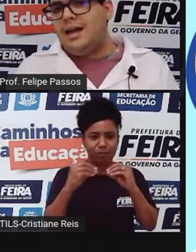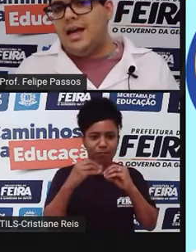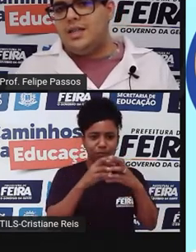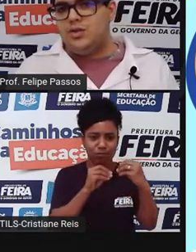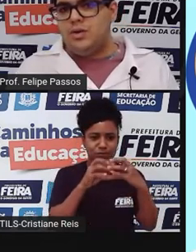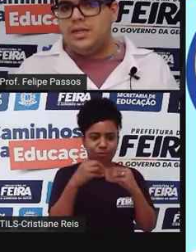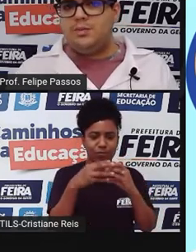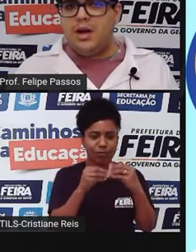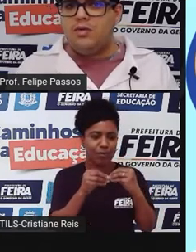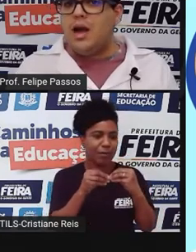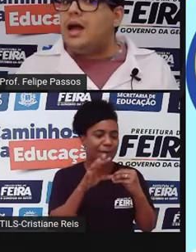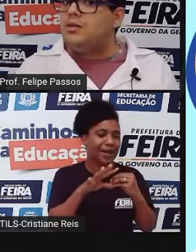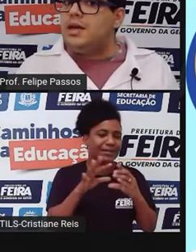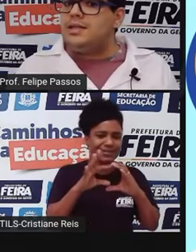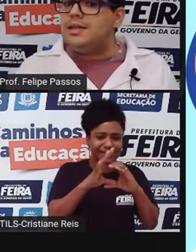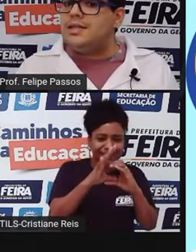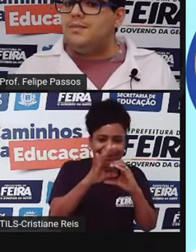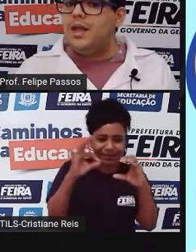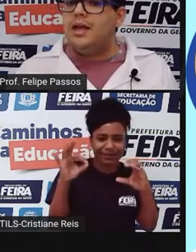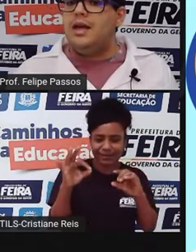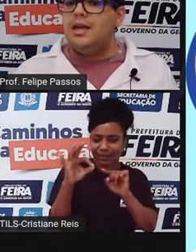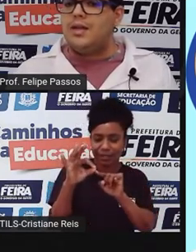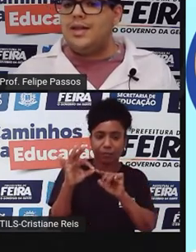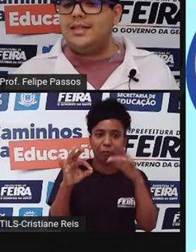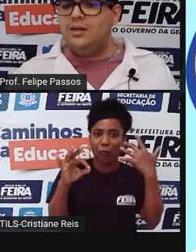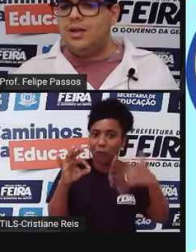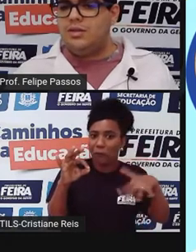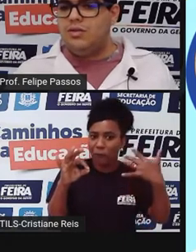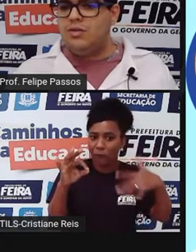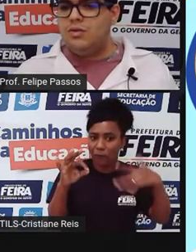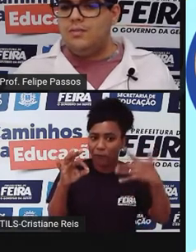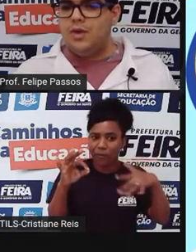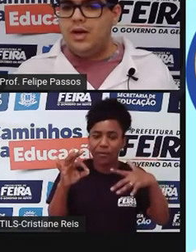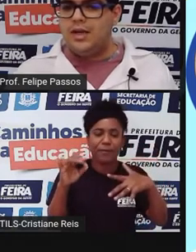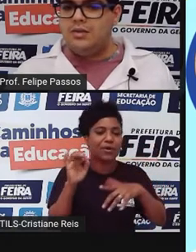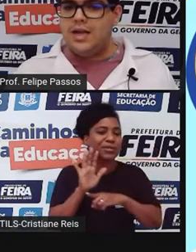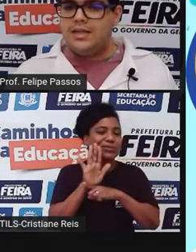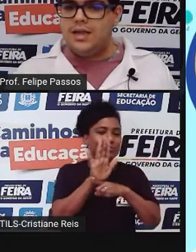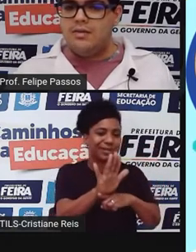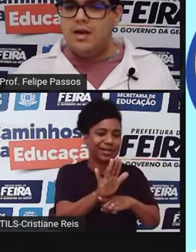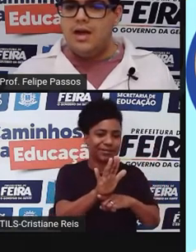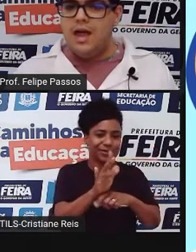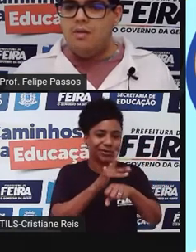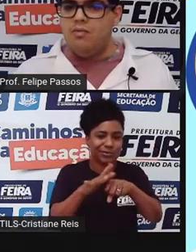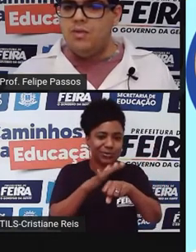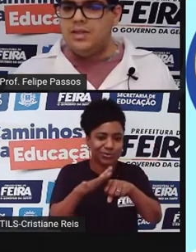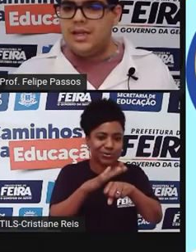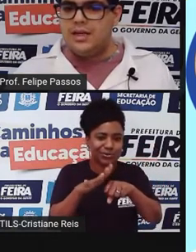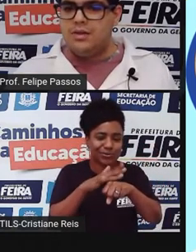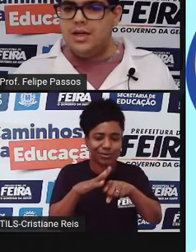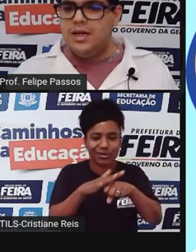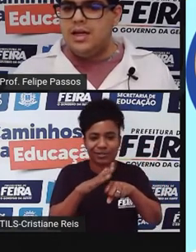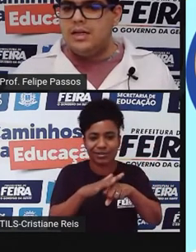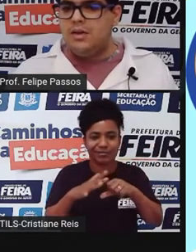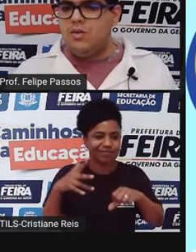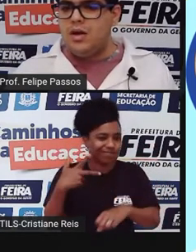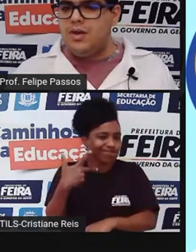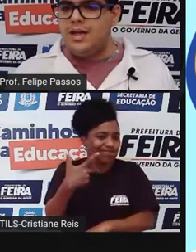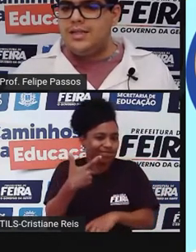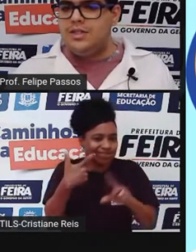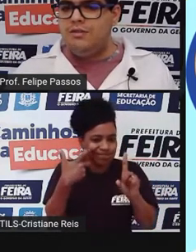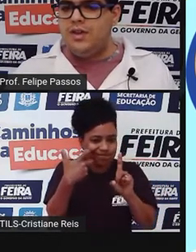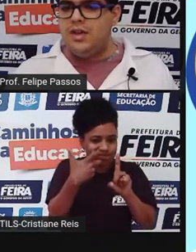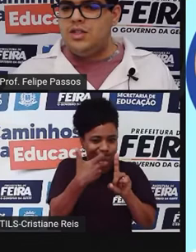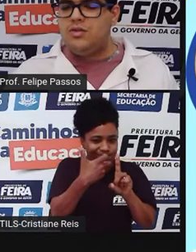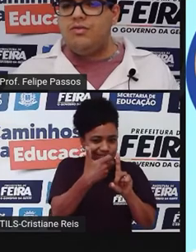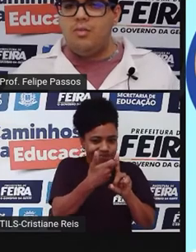tratar lesões, para curar doenças, né? Então, a célula-tronco, olha aqui no desenho, é uma célula que quando ela